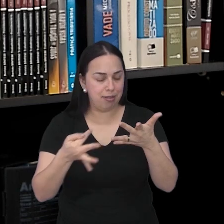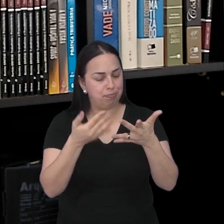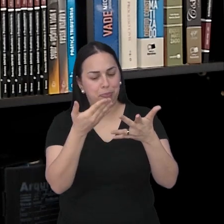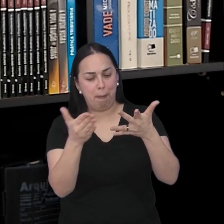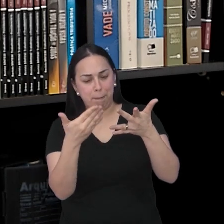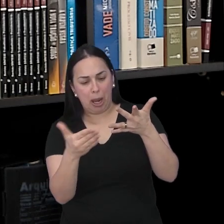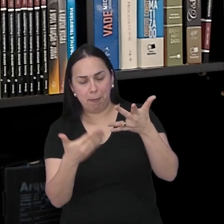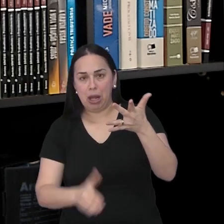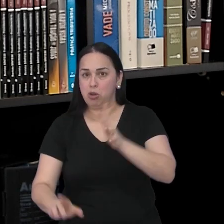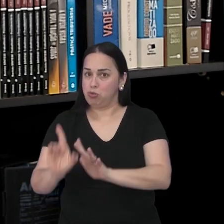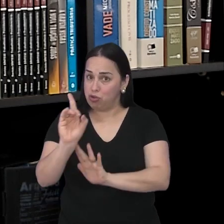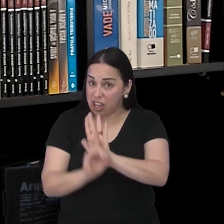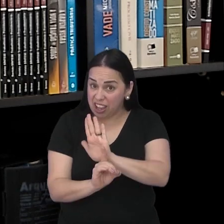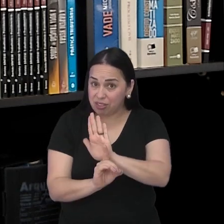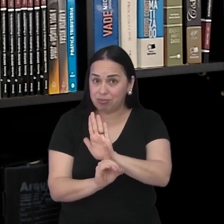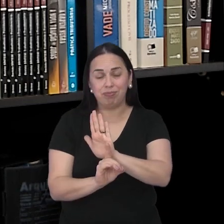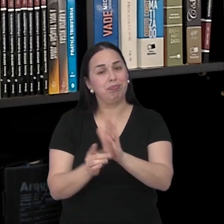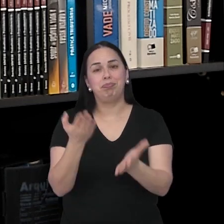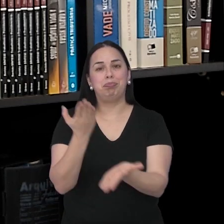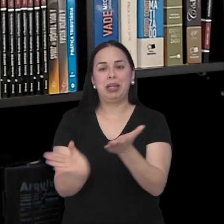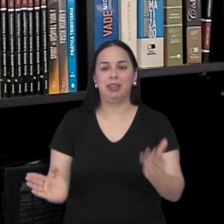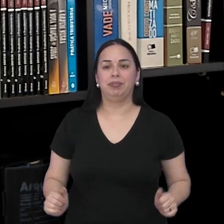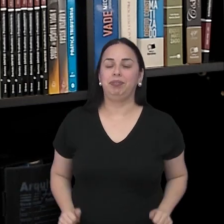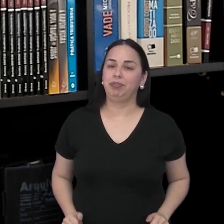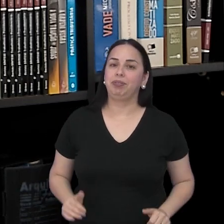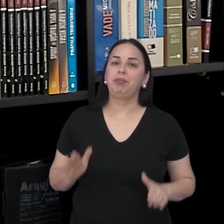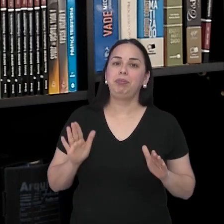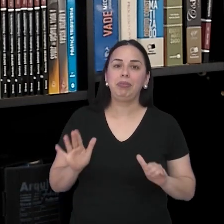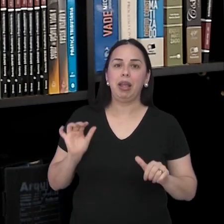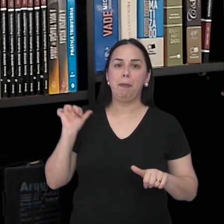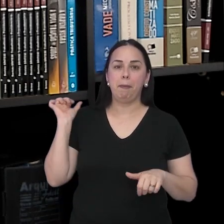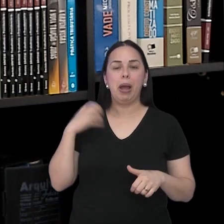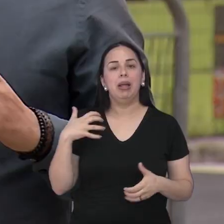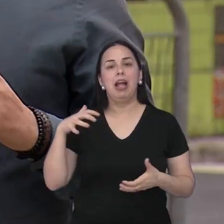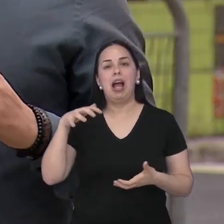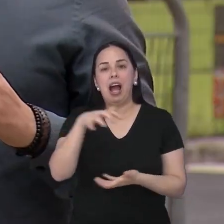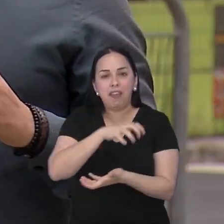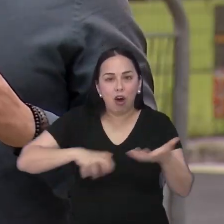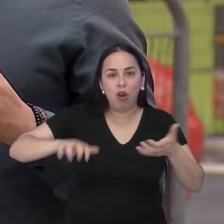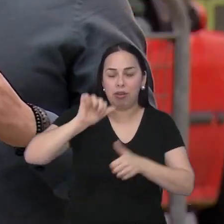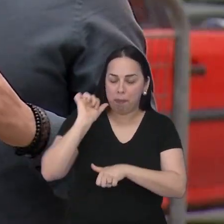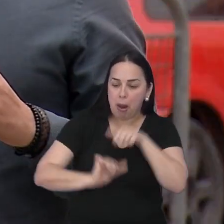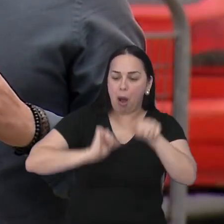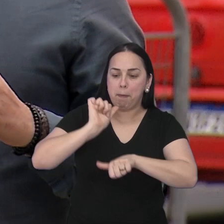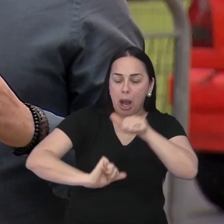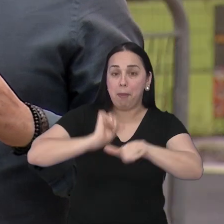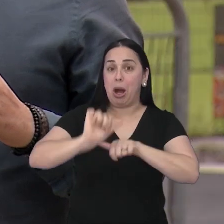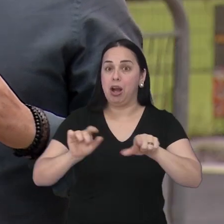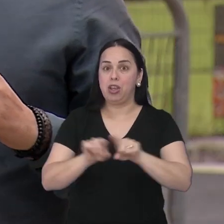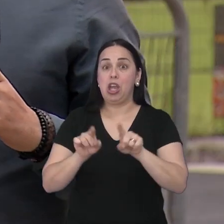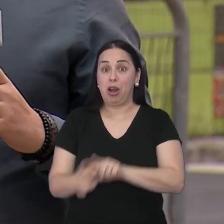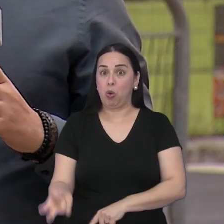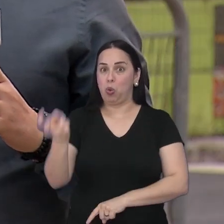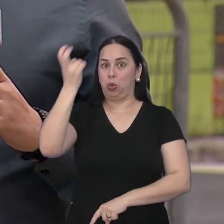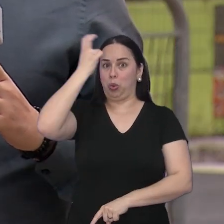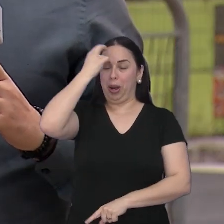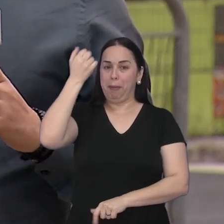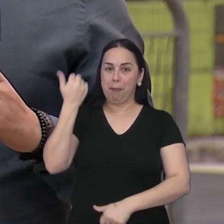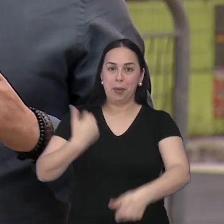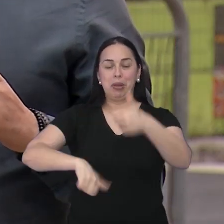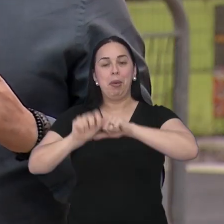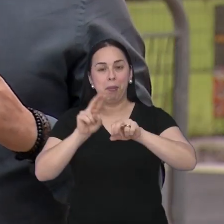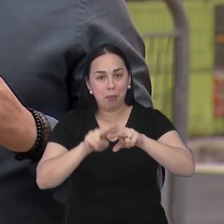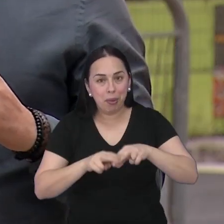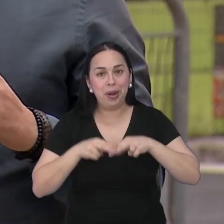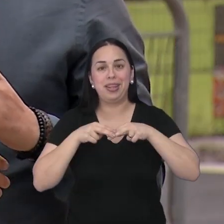13º proporcional, férias proporcionais e todos aqueles direitos a mais que você teria. O dinamismo do mercado pós-pandemia e os